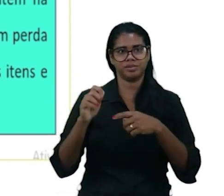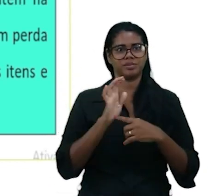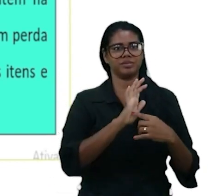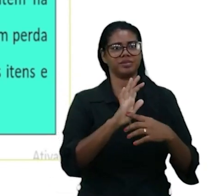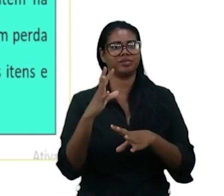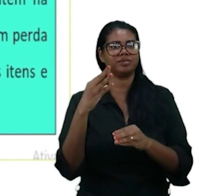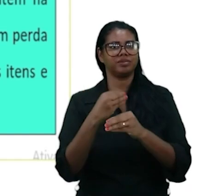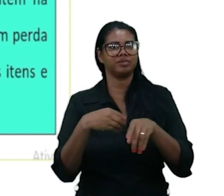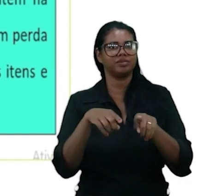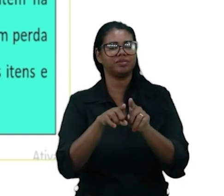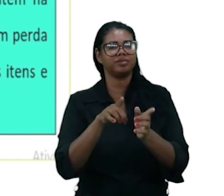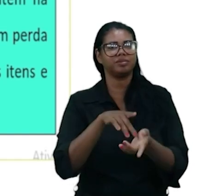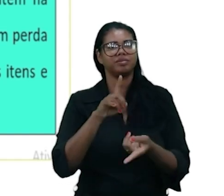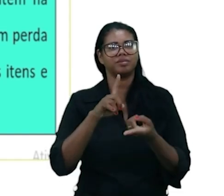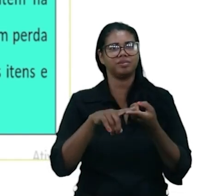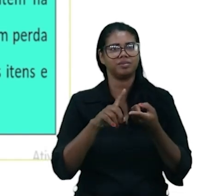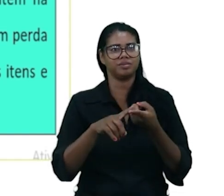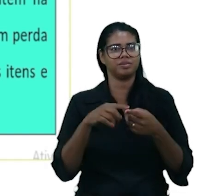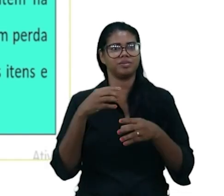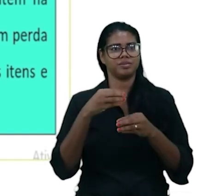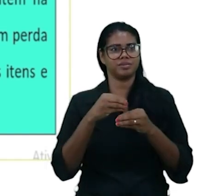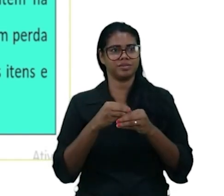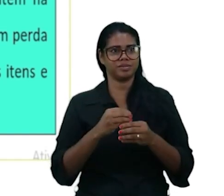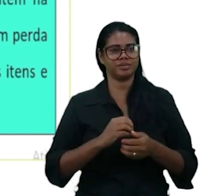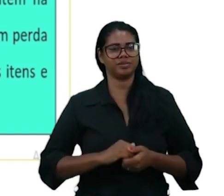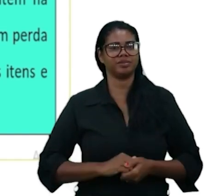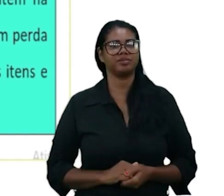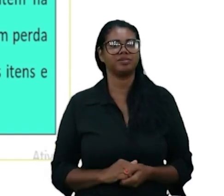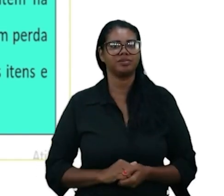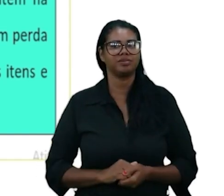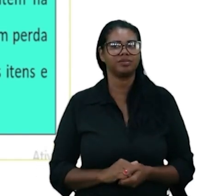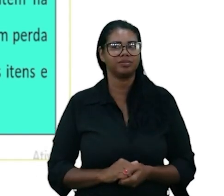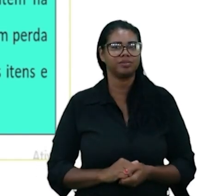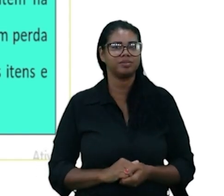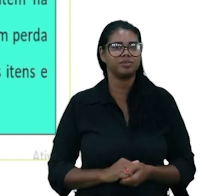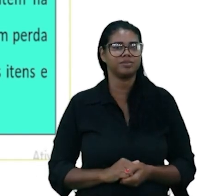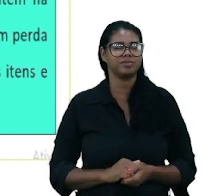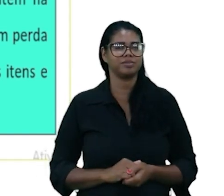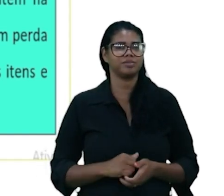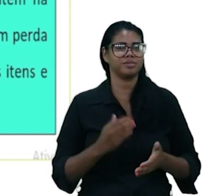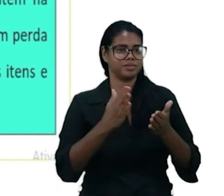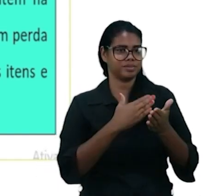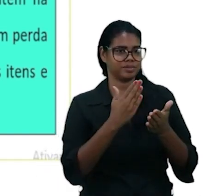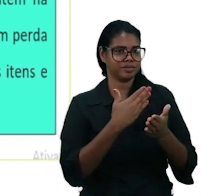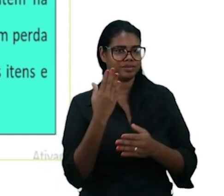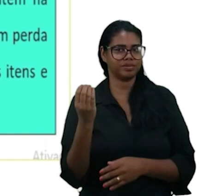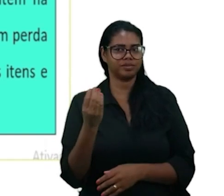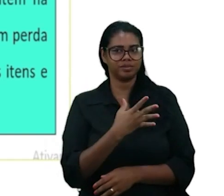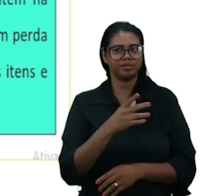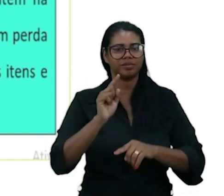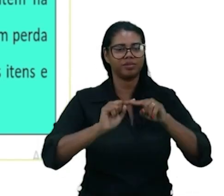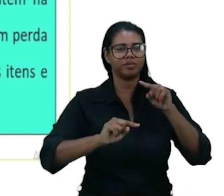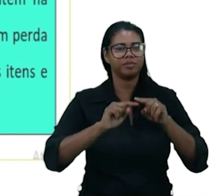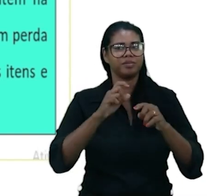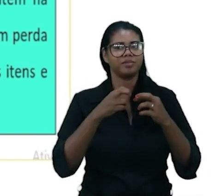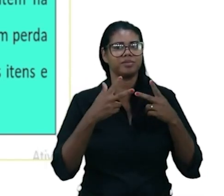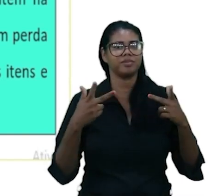na estante, a retirada rápida e a devolução para a coleção e inserção de novos materiais, tá